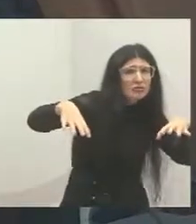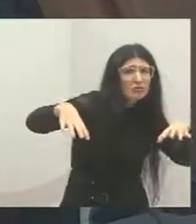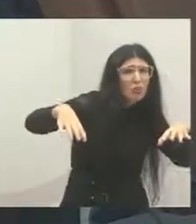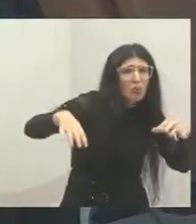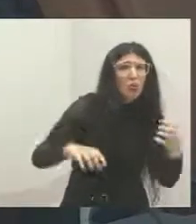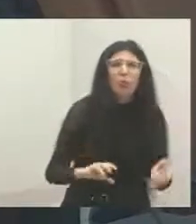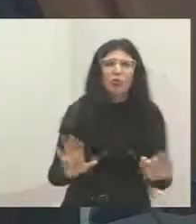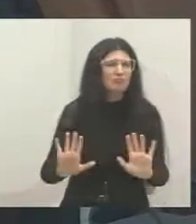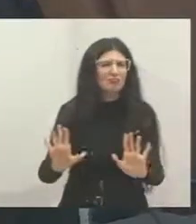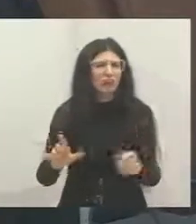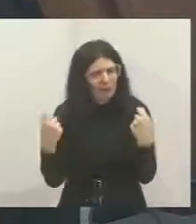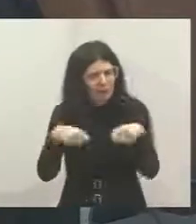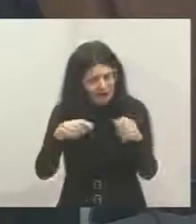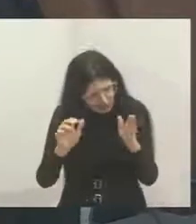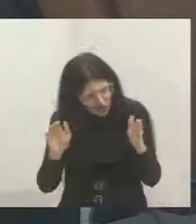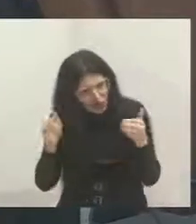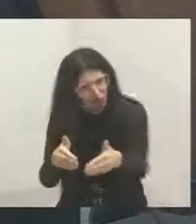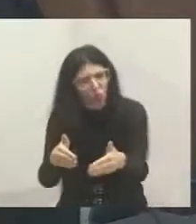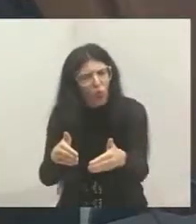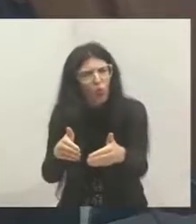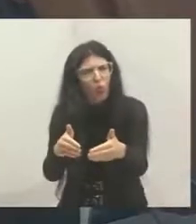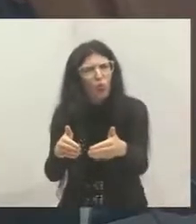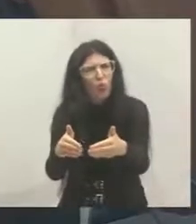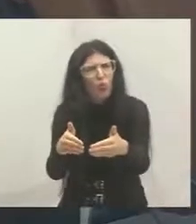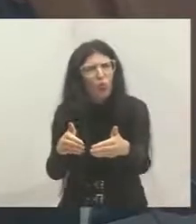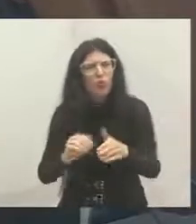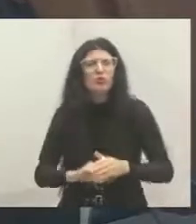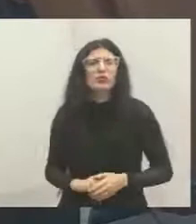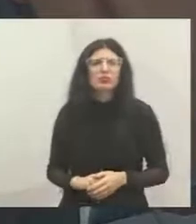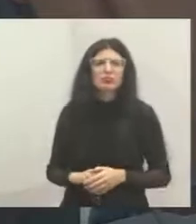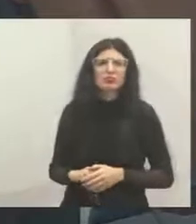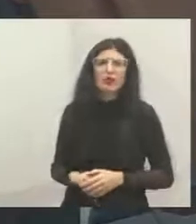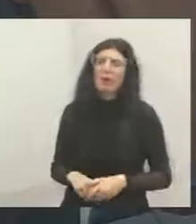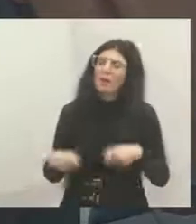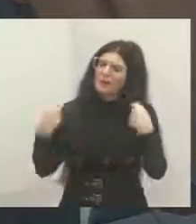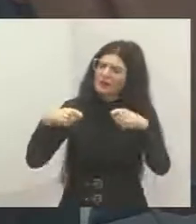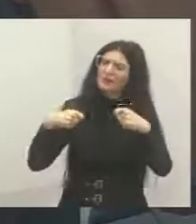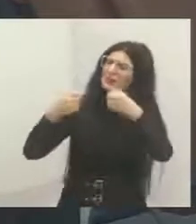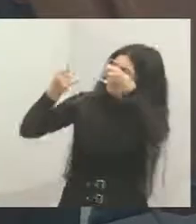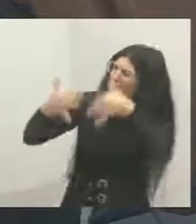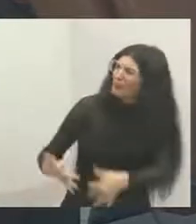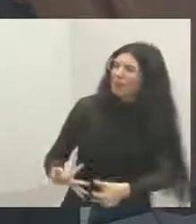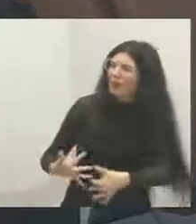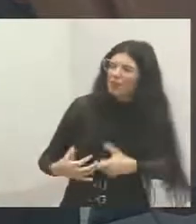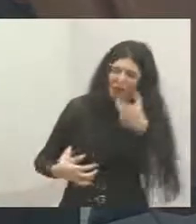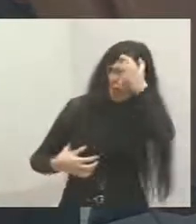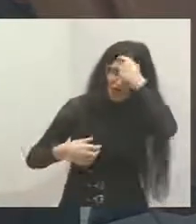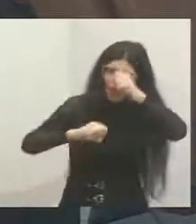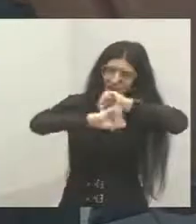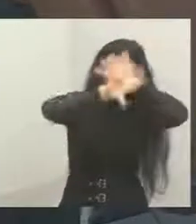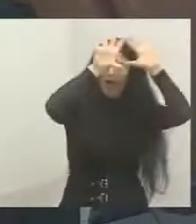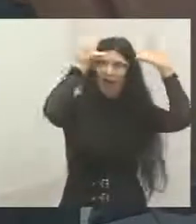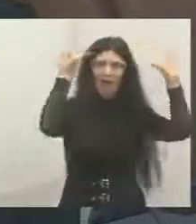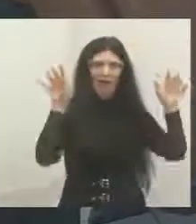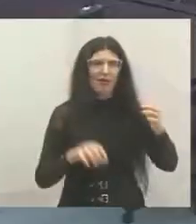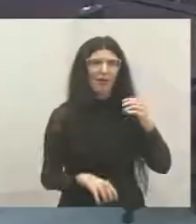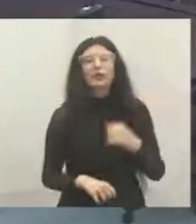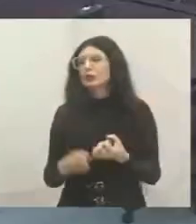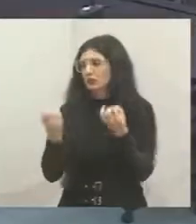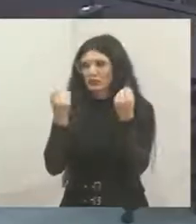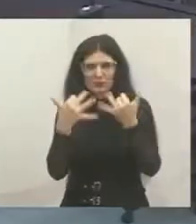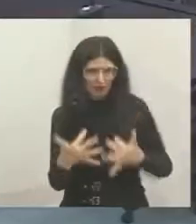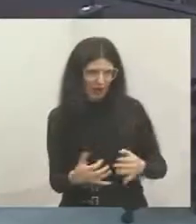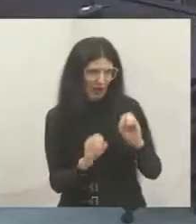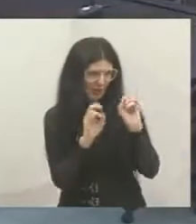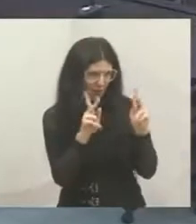outras. Então, eu queria maior esclarecimento para me entender esse montante que gasta. Eu vou explicar, pode